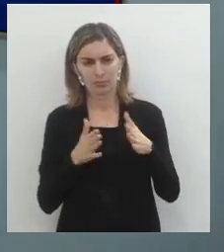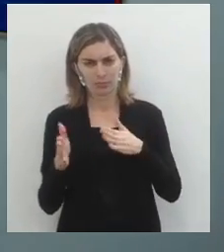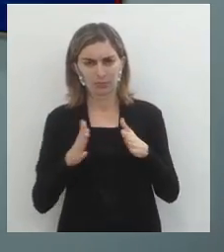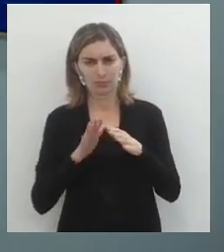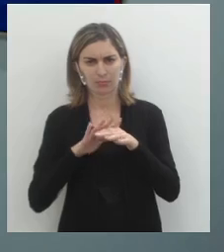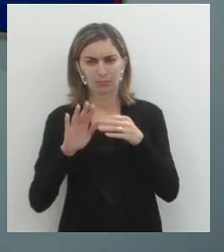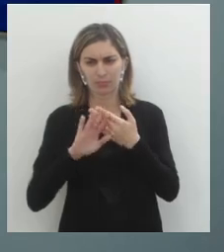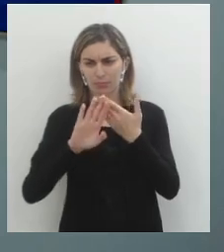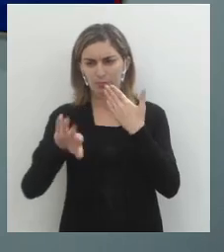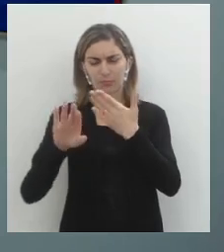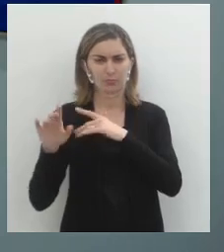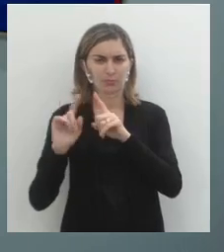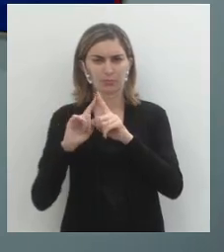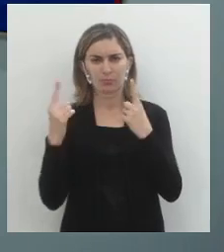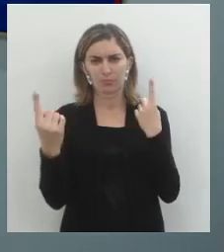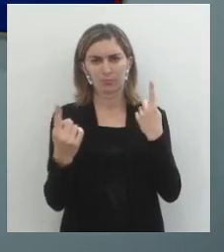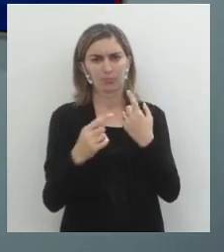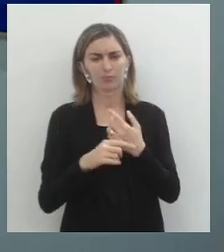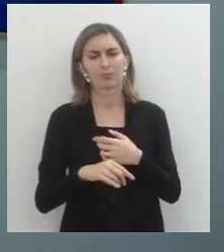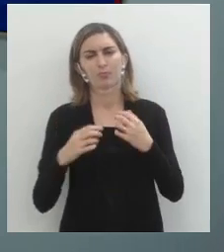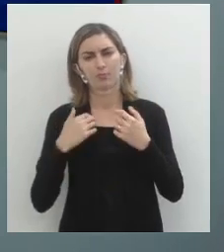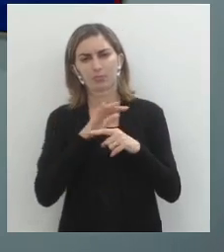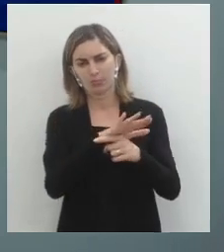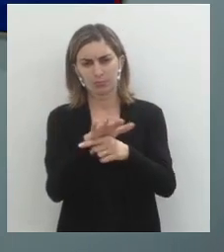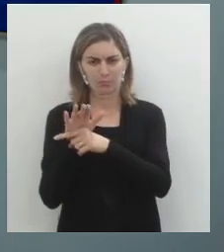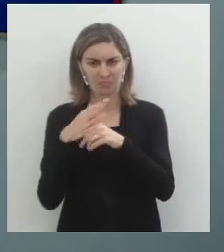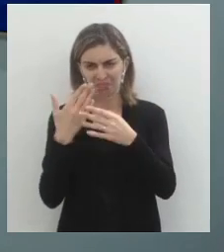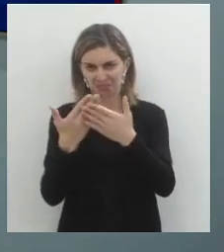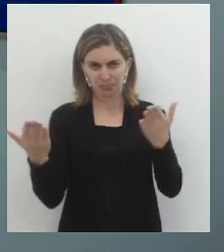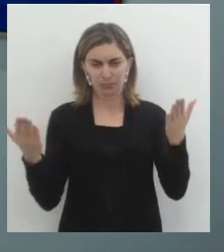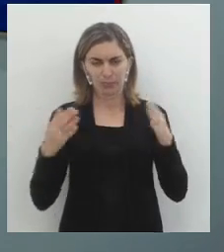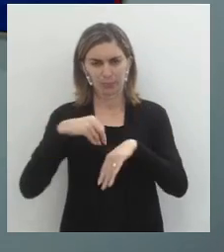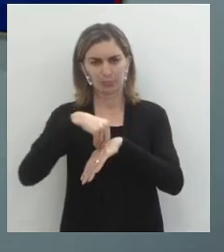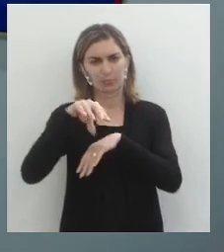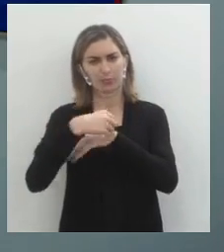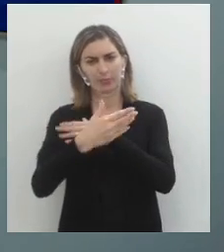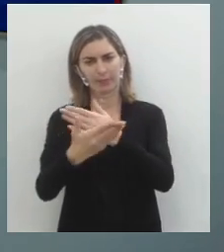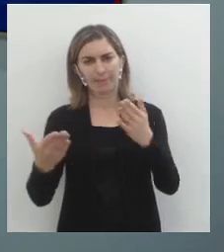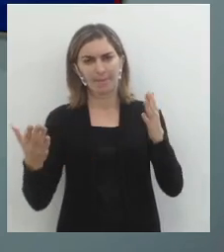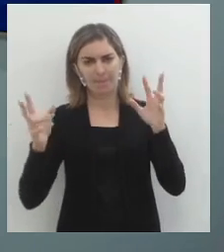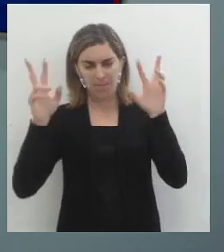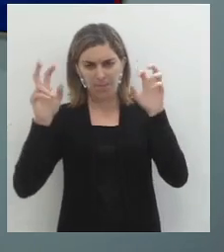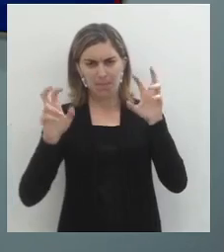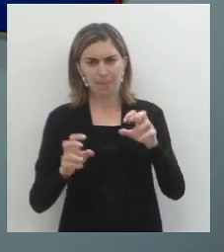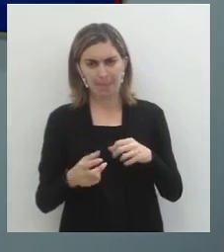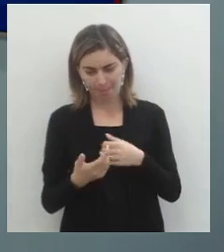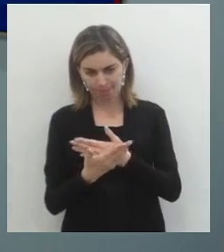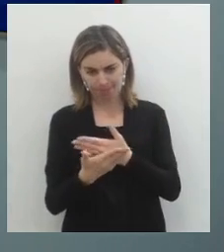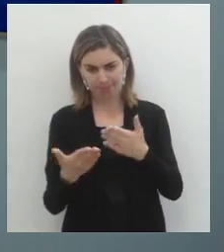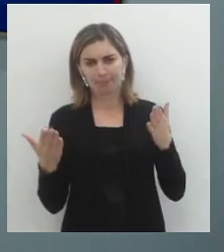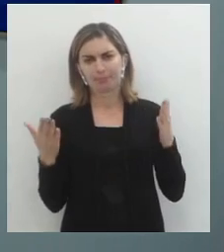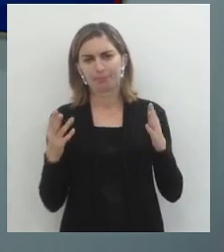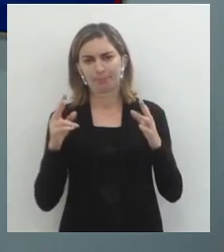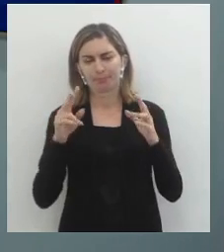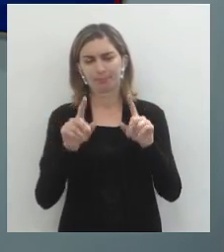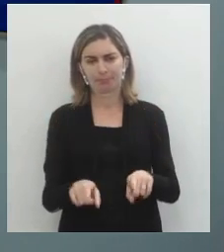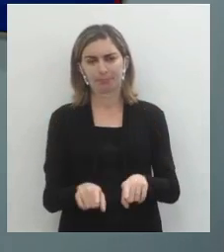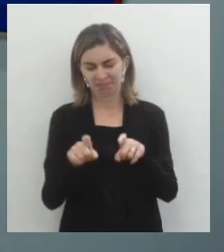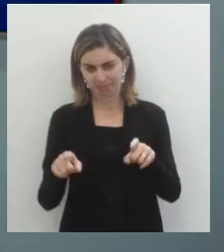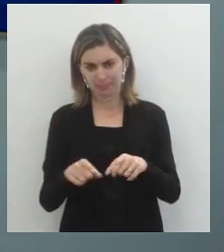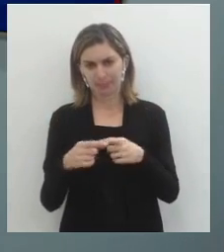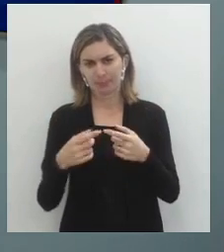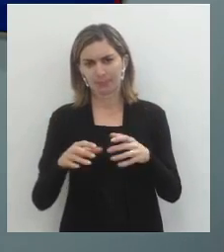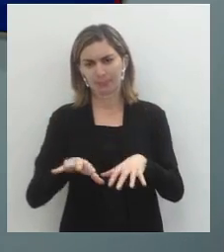afastamento social, estamos aqui contribuindo para que você receba esse conteúdo de forma virtual, de